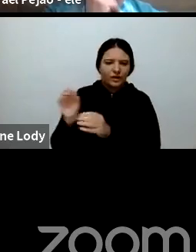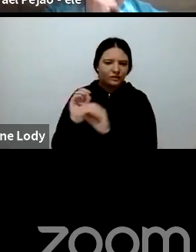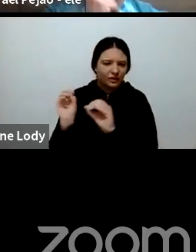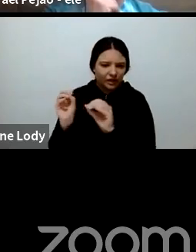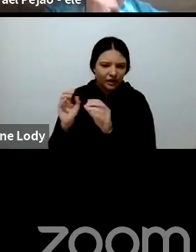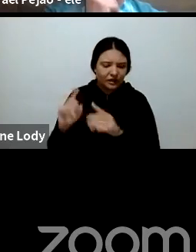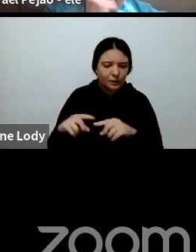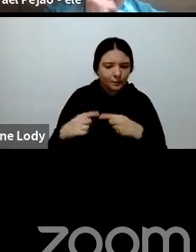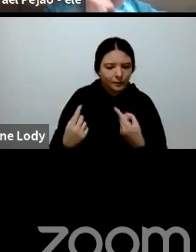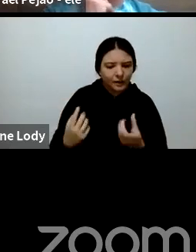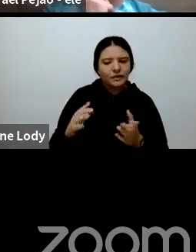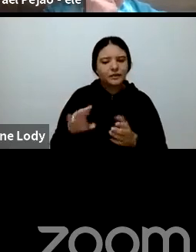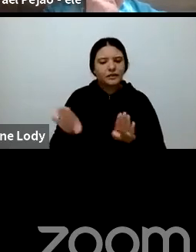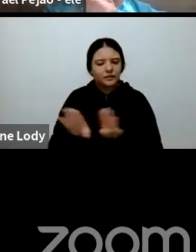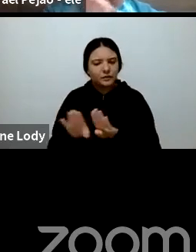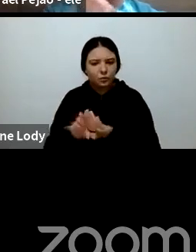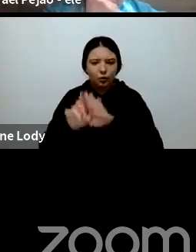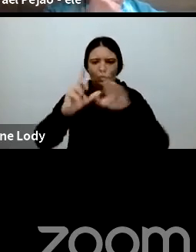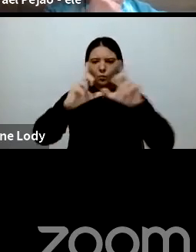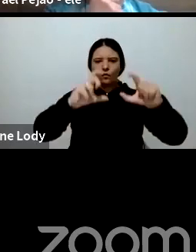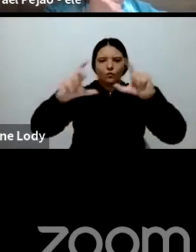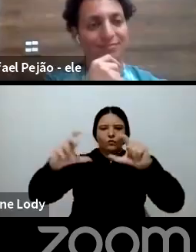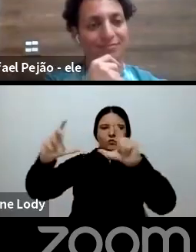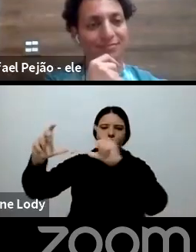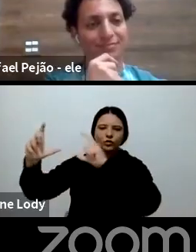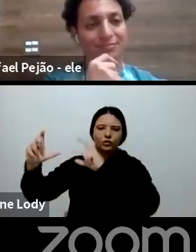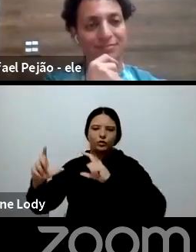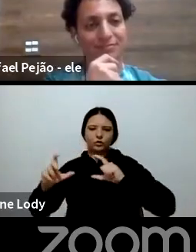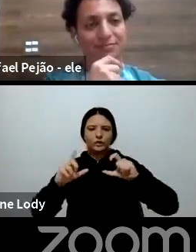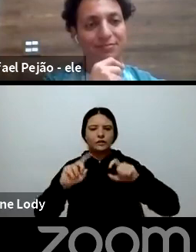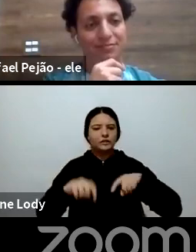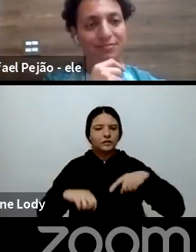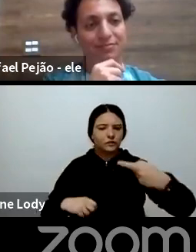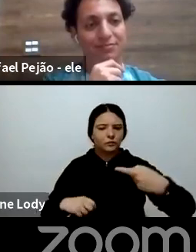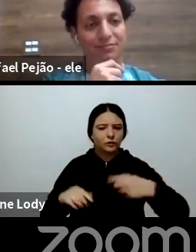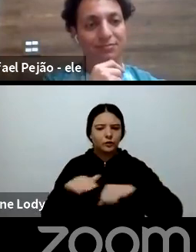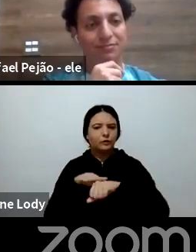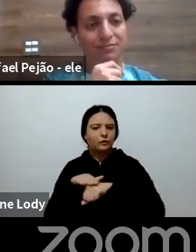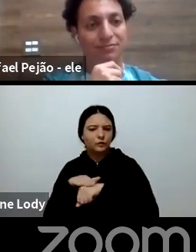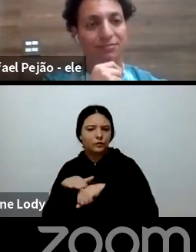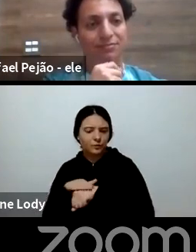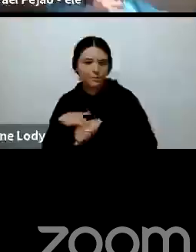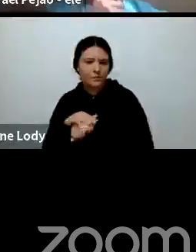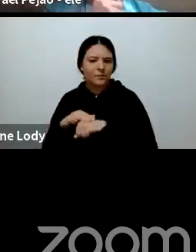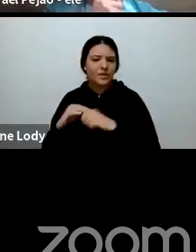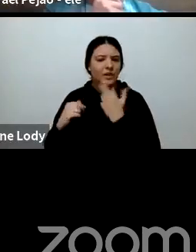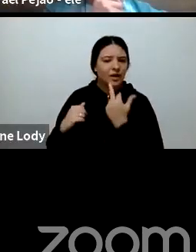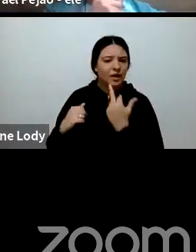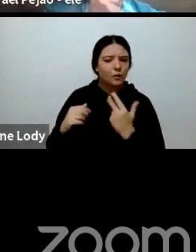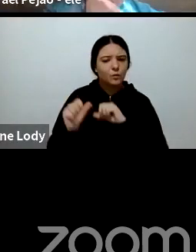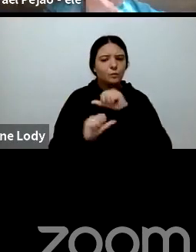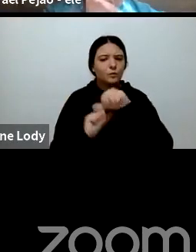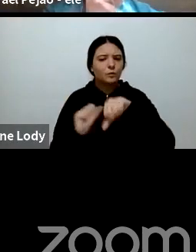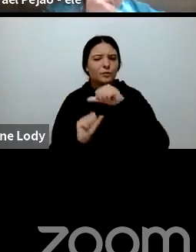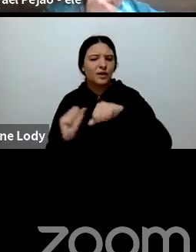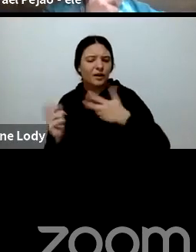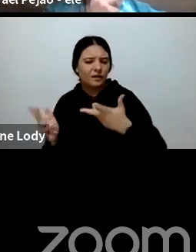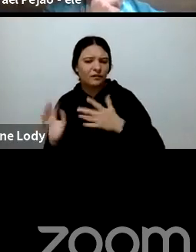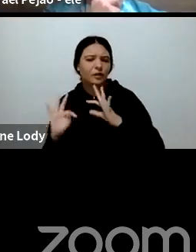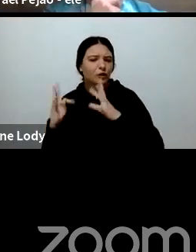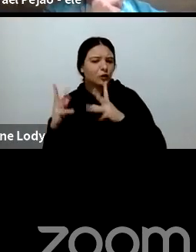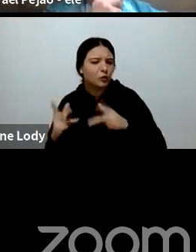com muita imagem, e depois eles conversarem com a gente misturando tudo que eles tinham,